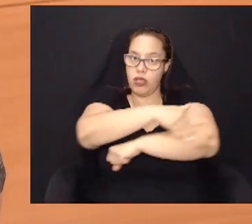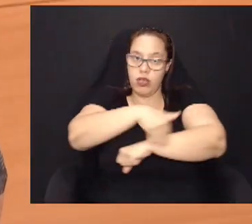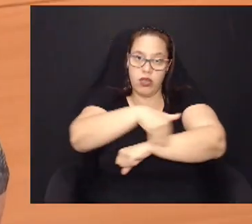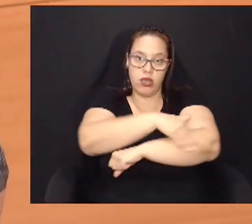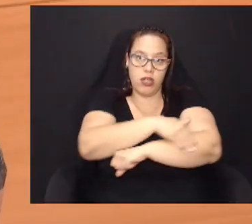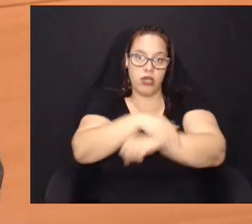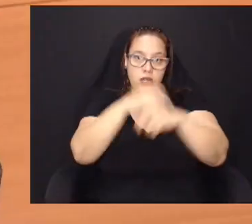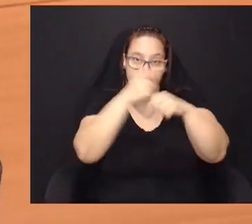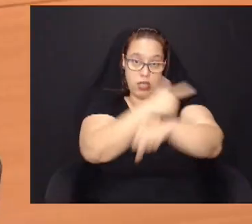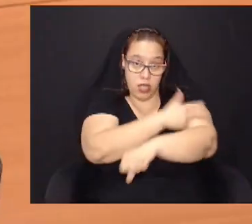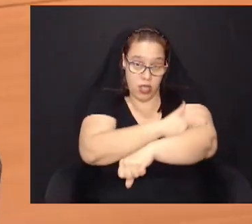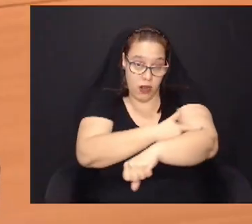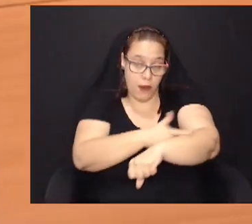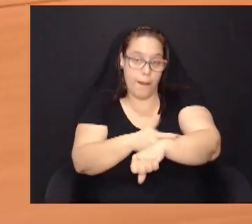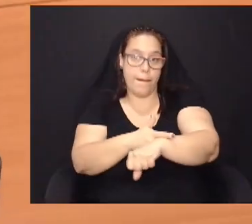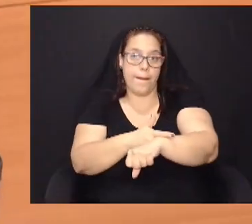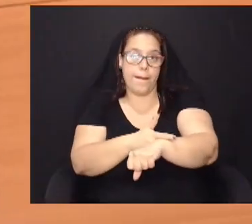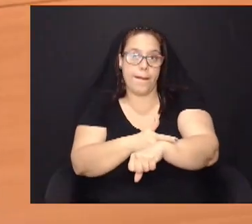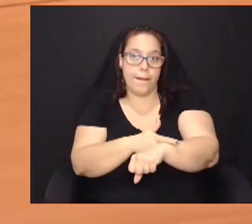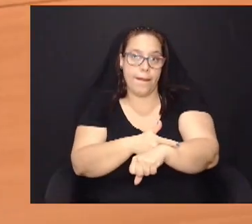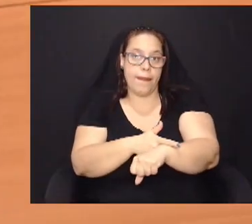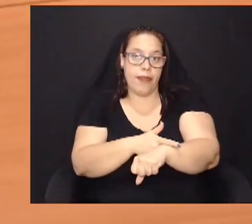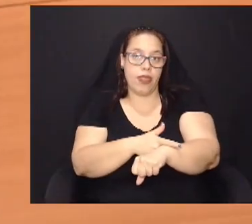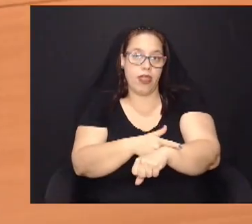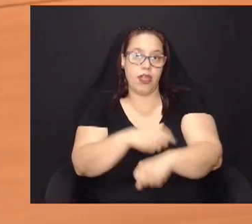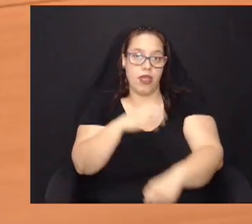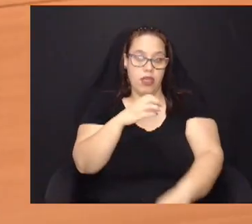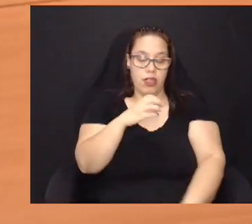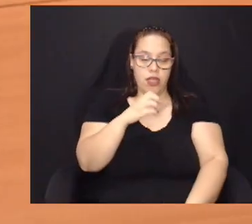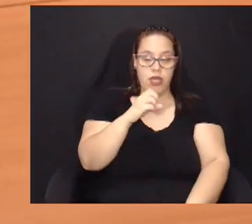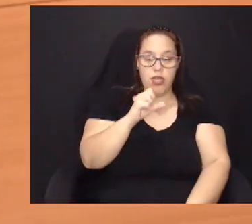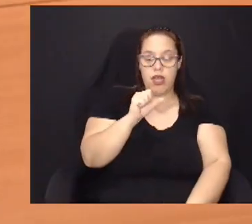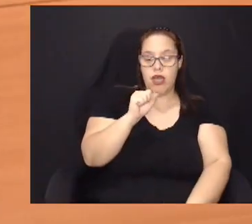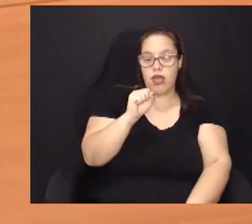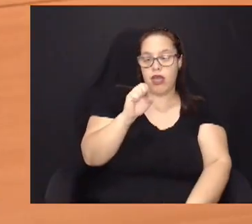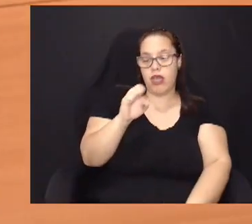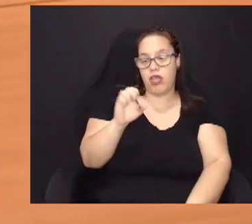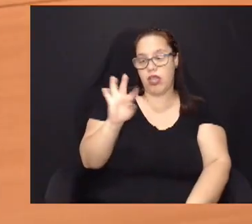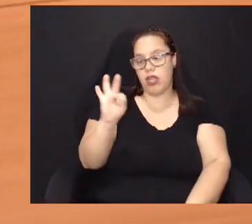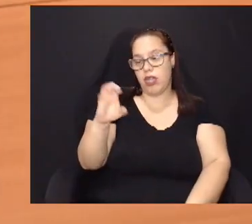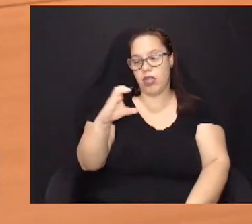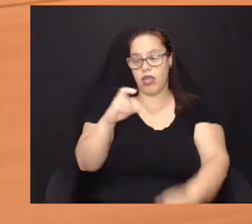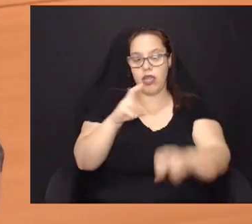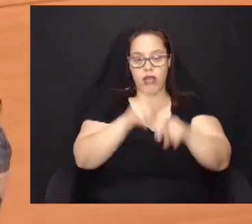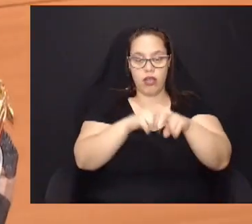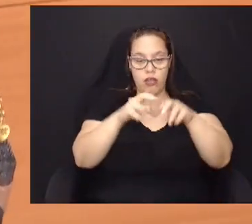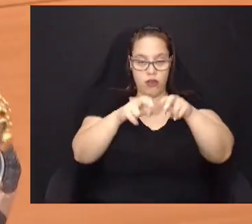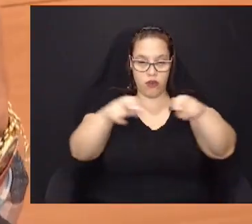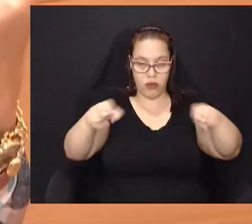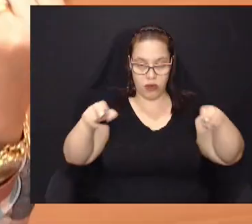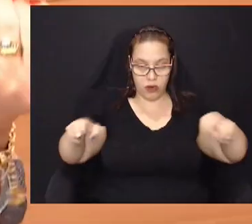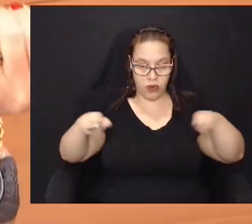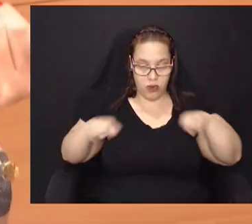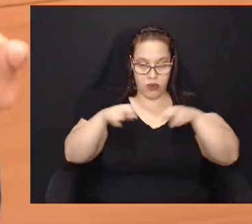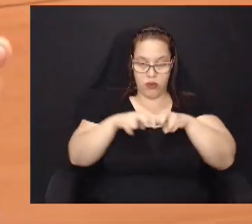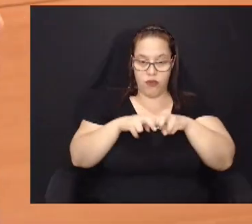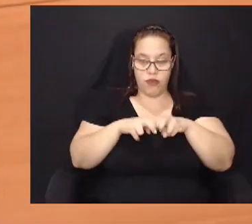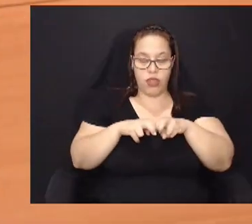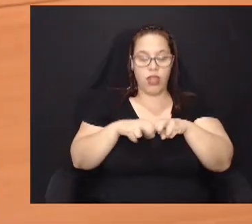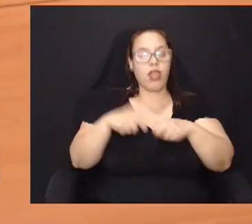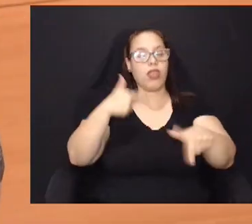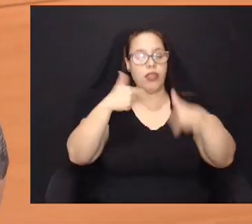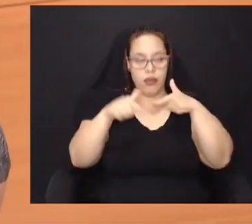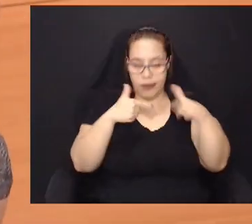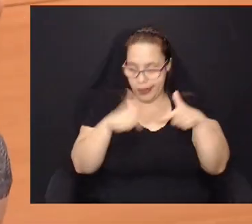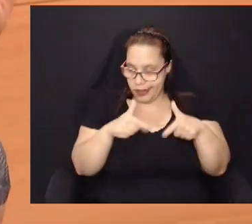respeitado as deliberações da CETEC quanto à quantidade de mesas, não estão extrapolando. Então, a gente tem trabalhado de uma